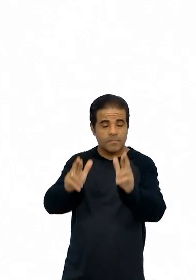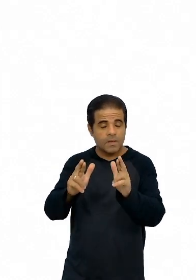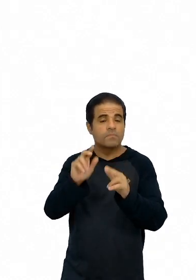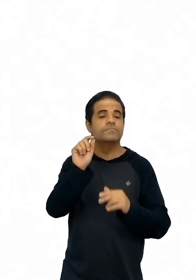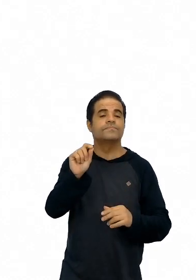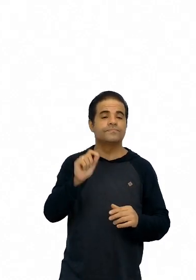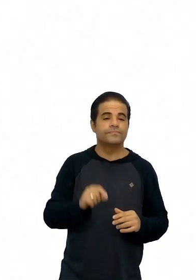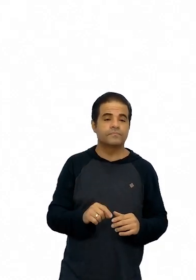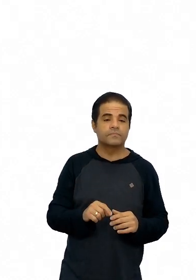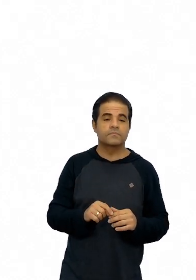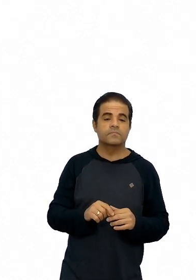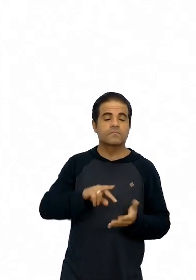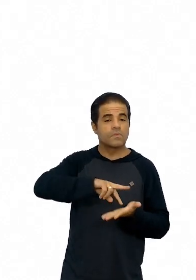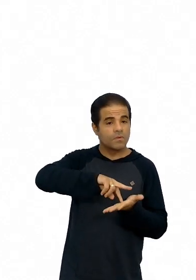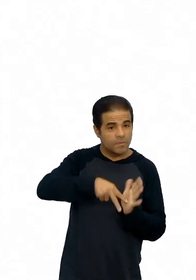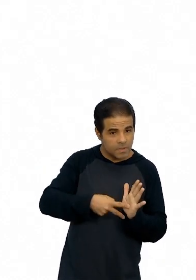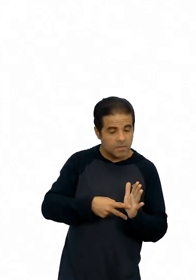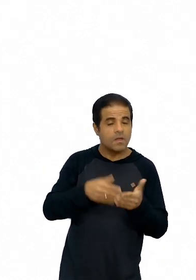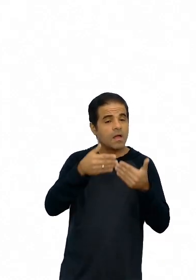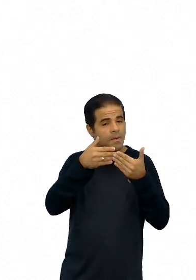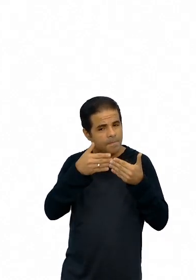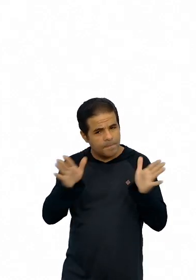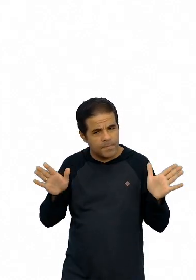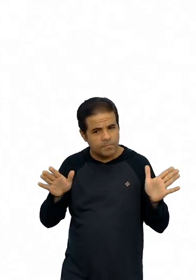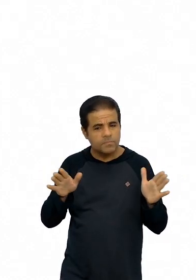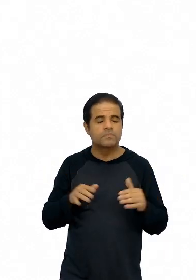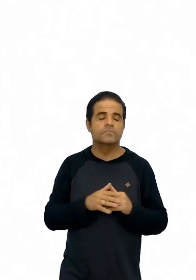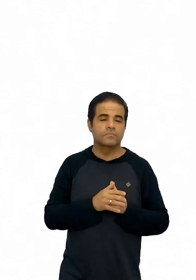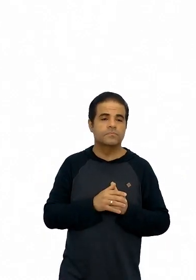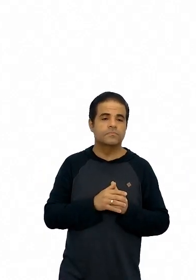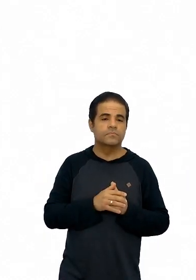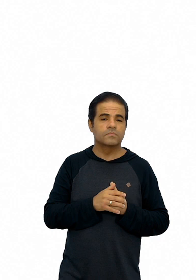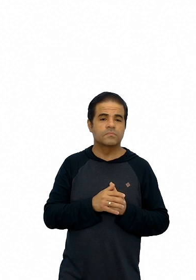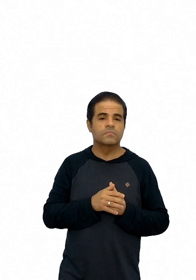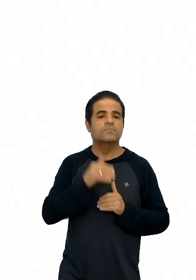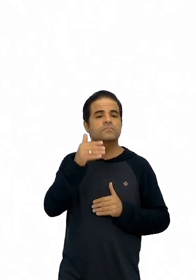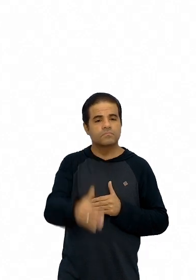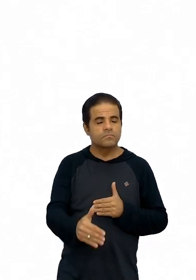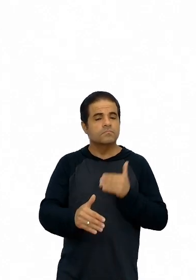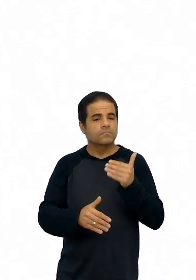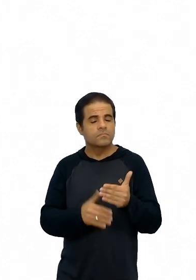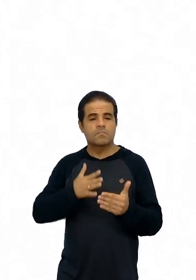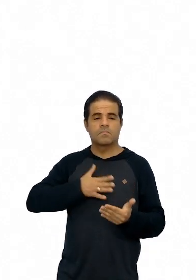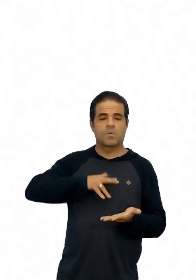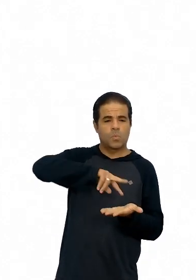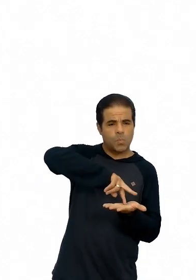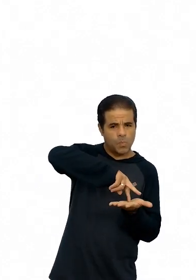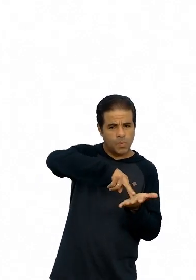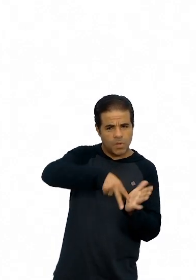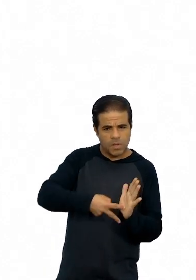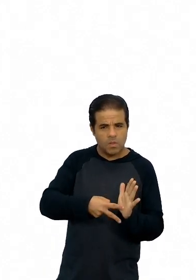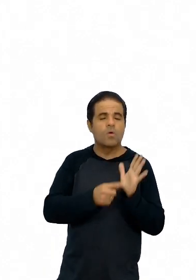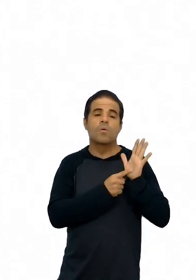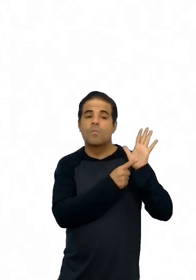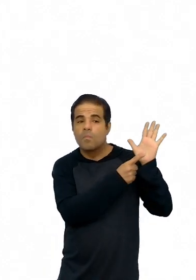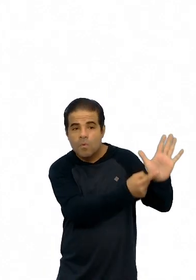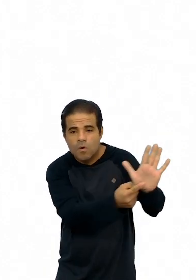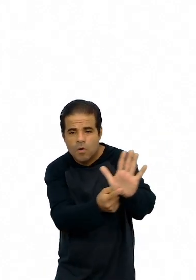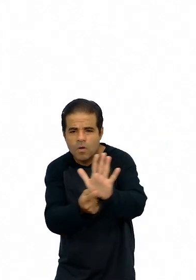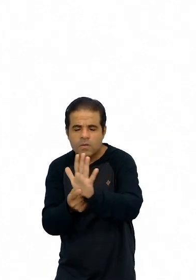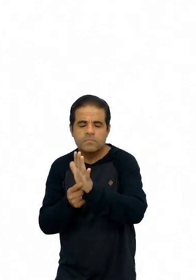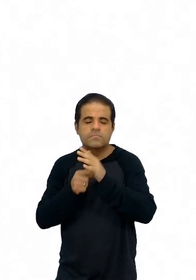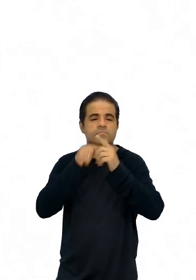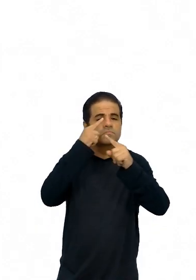quê, né? O vértice e a abertura ali, conforme meu transferidor vai mostrar, tá? Por